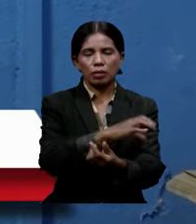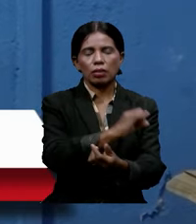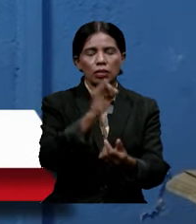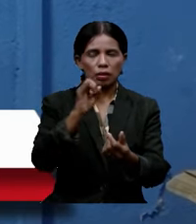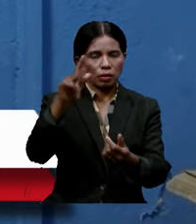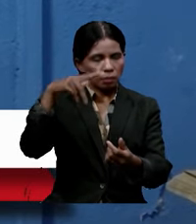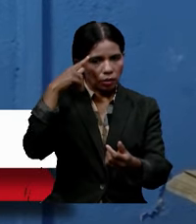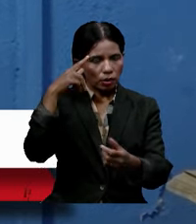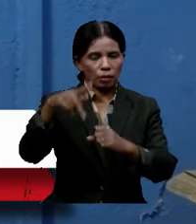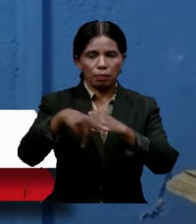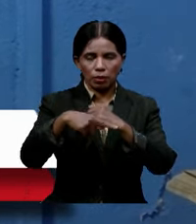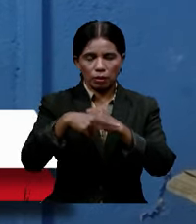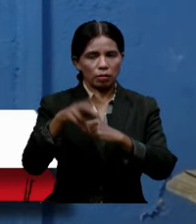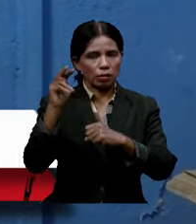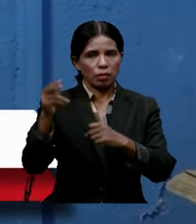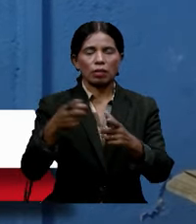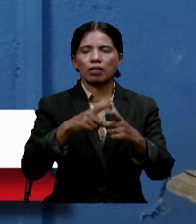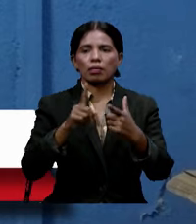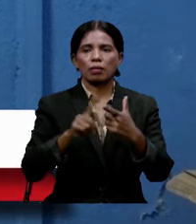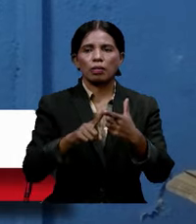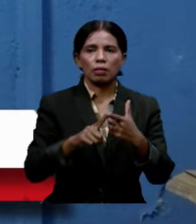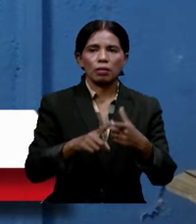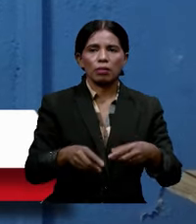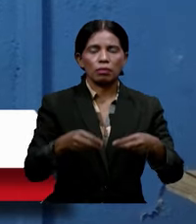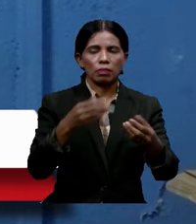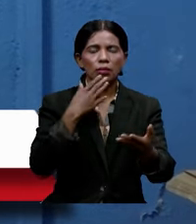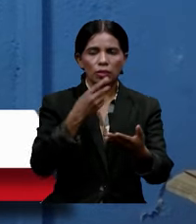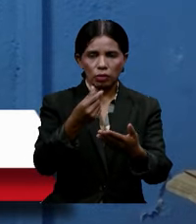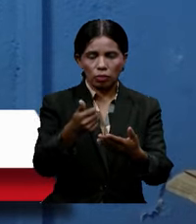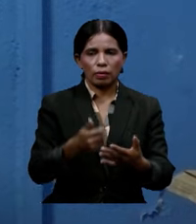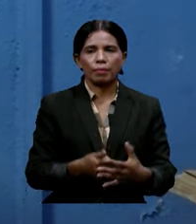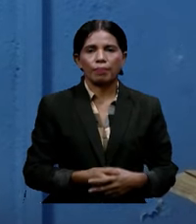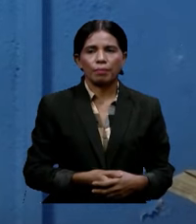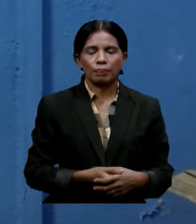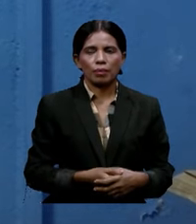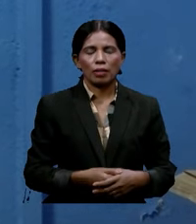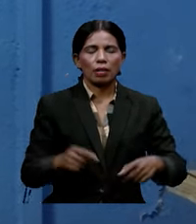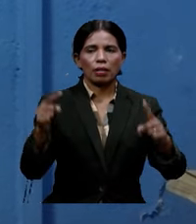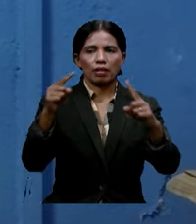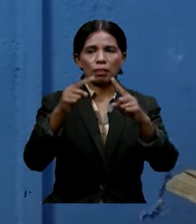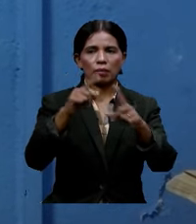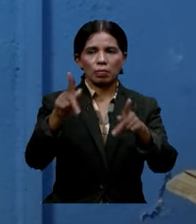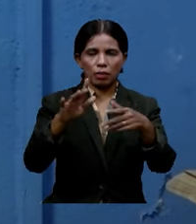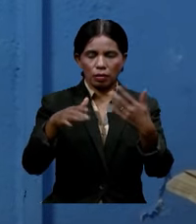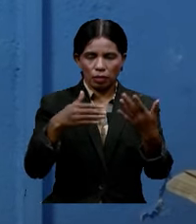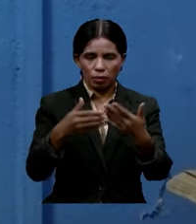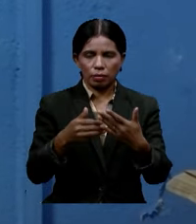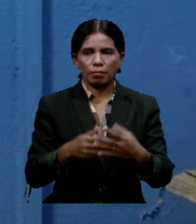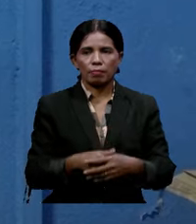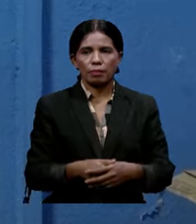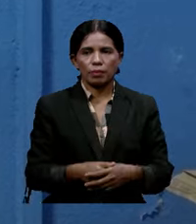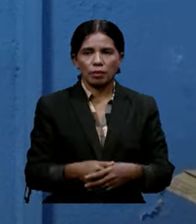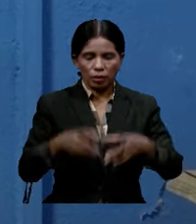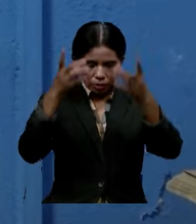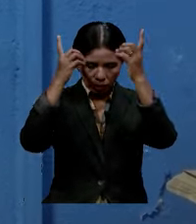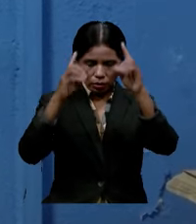política partidunia. Depois mak ni efeito ne uituan ba comunidade, ba populasa. Tebe, decisão